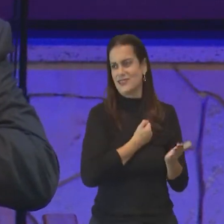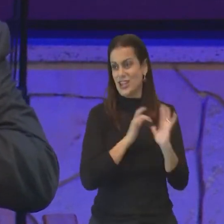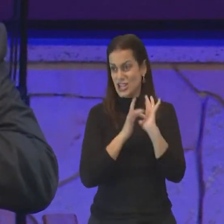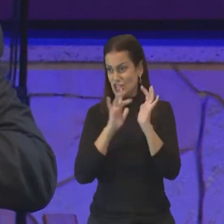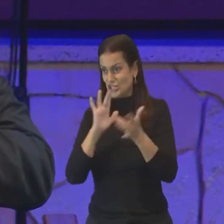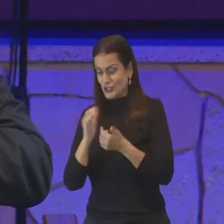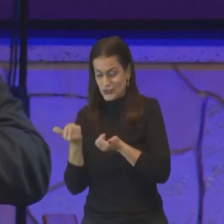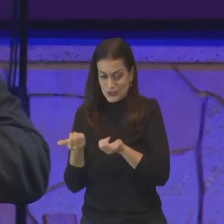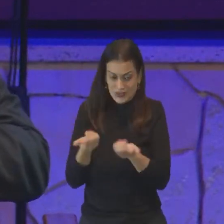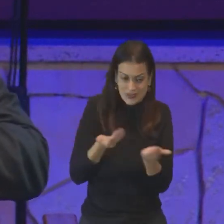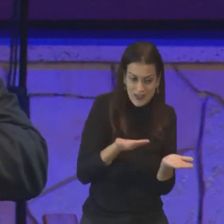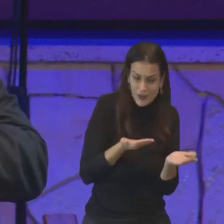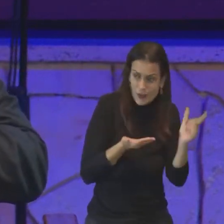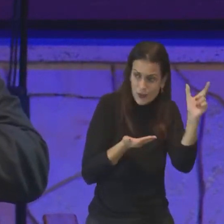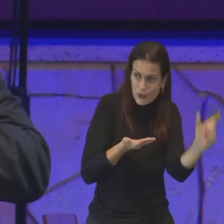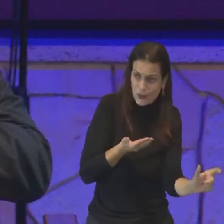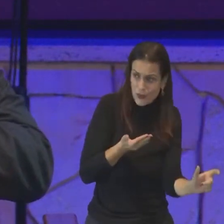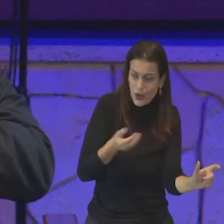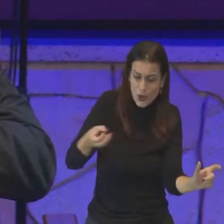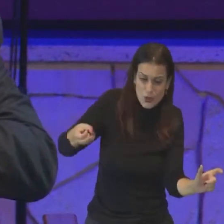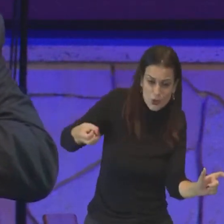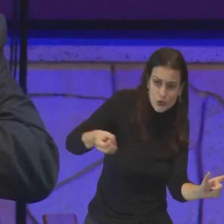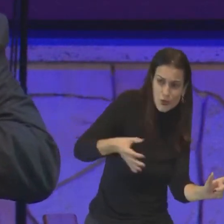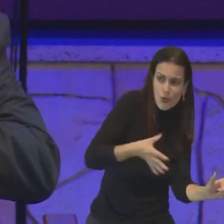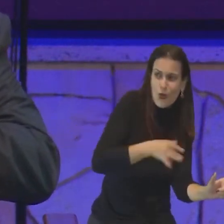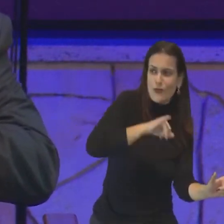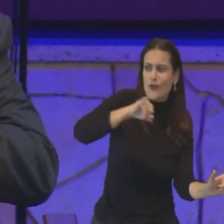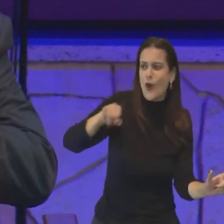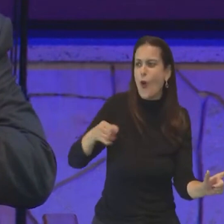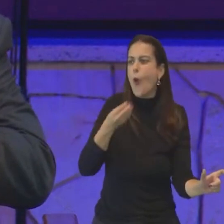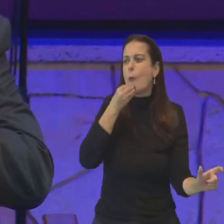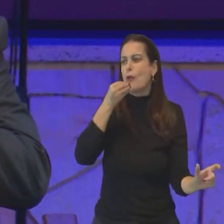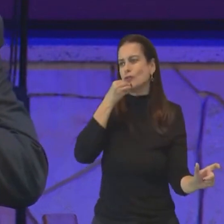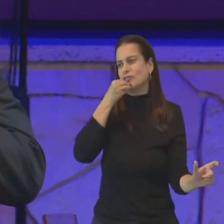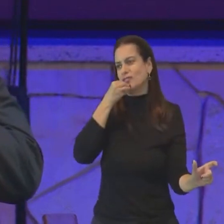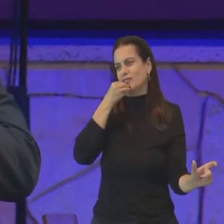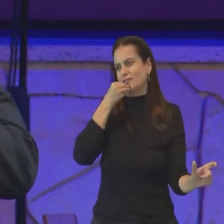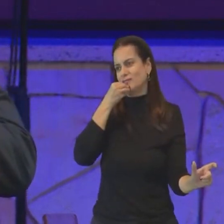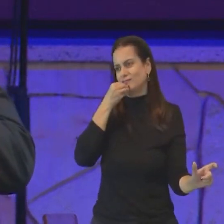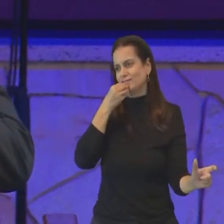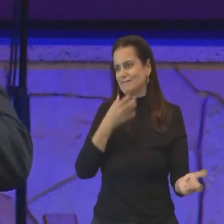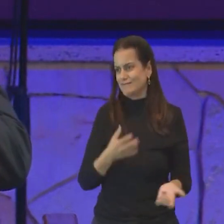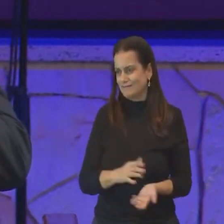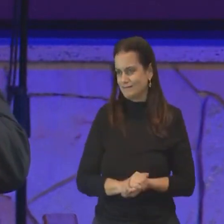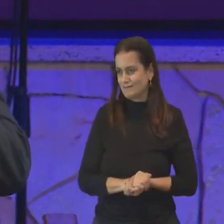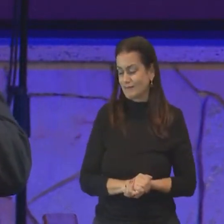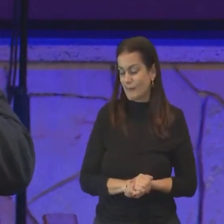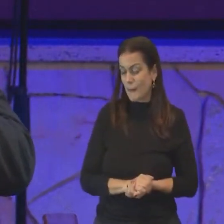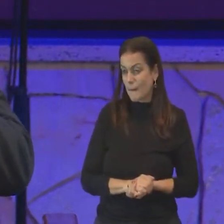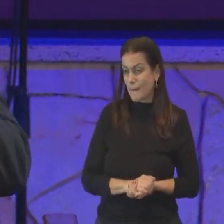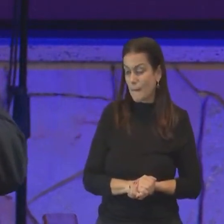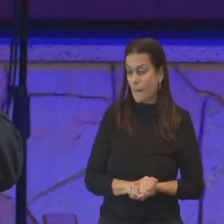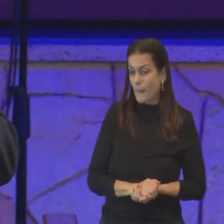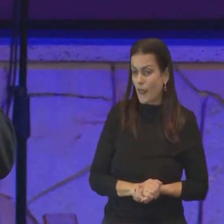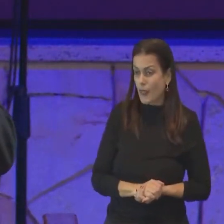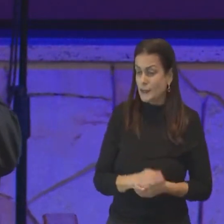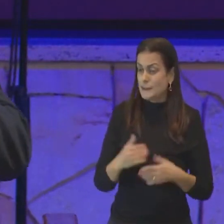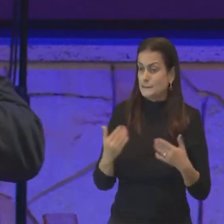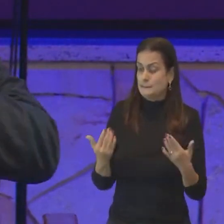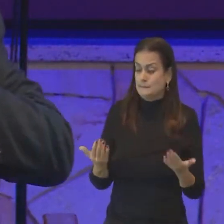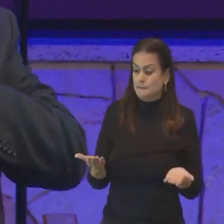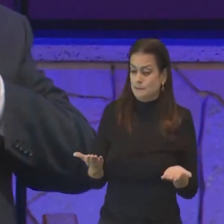deu para ela uma nova oportunidade. Afinal de contas, irmãos,